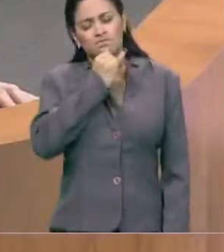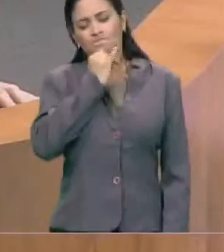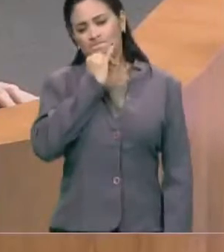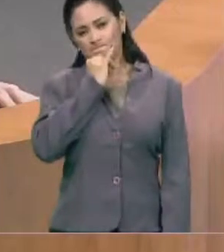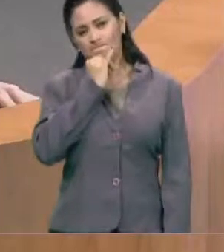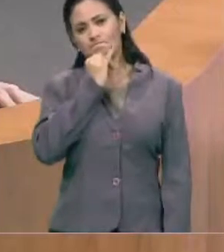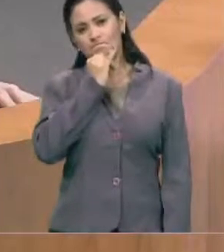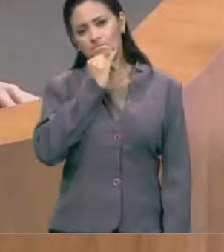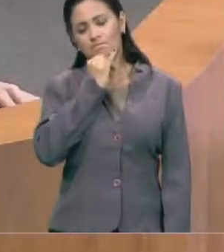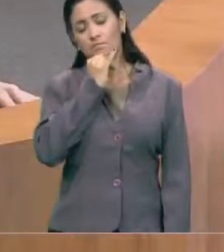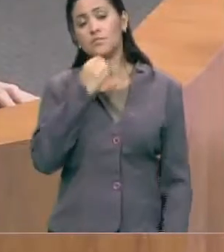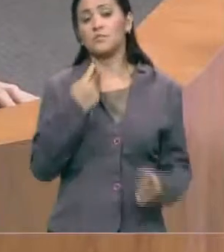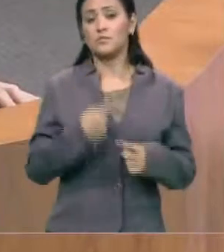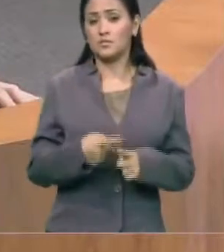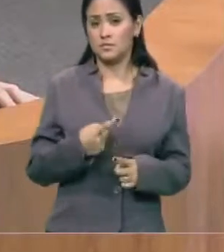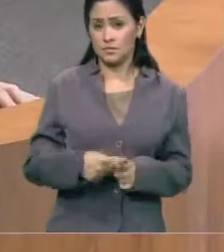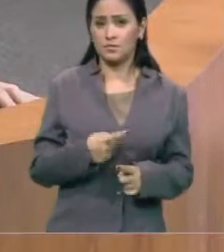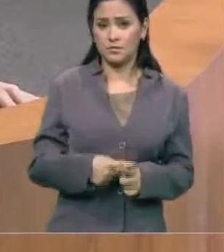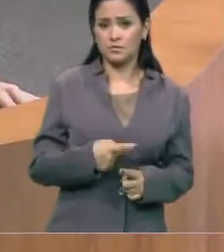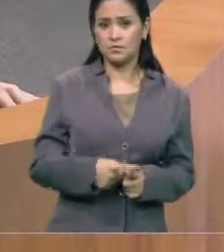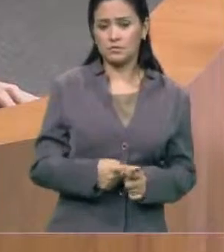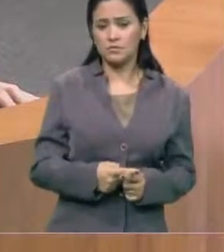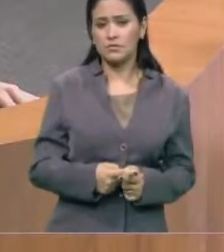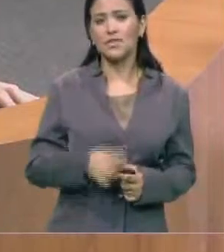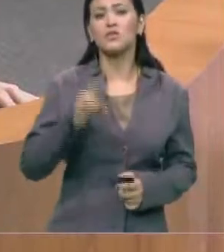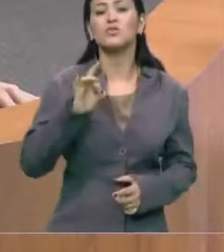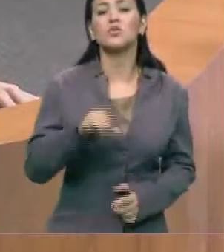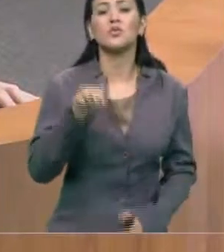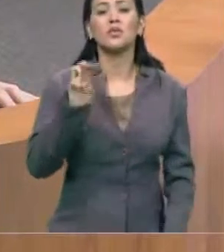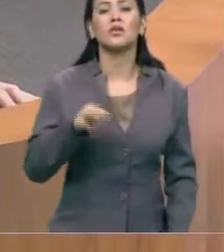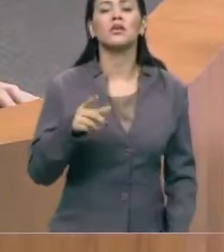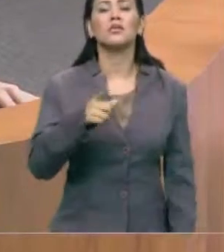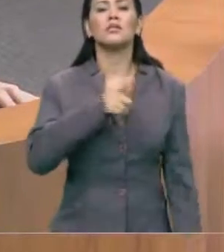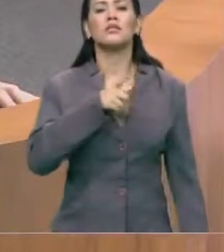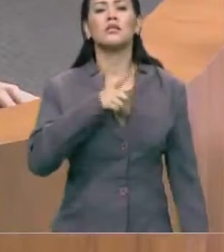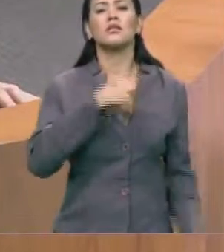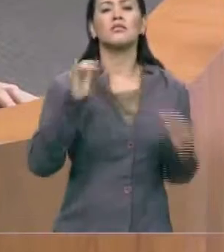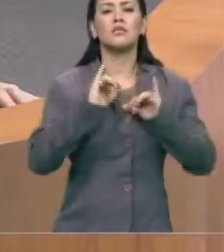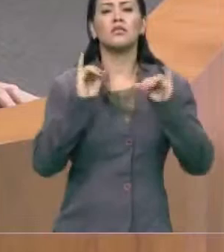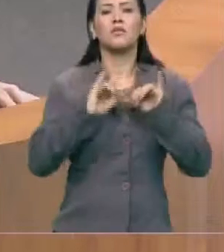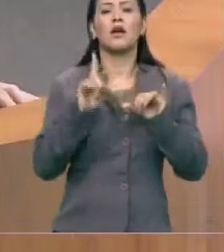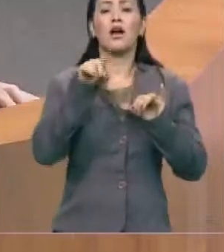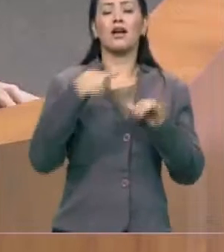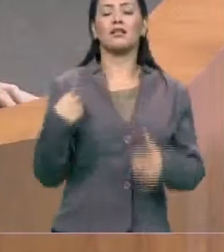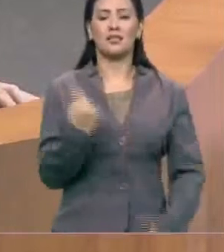a verdade é a seguinte, só quem tinha as informações éramos nós.